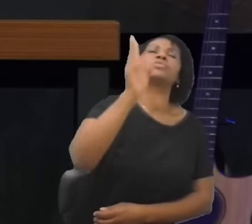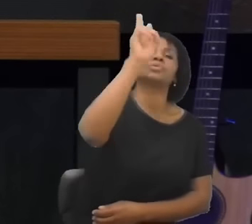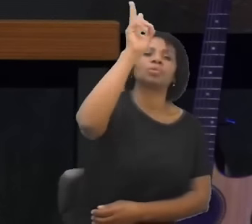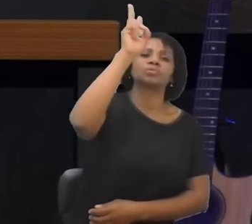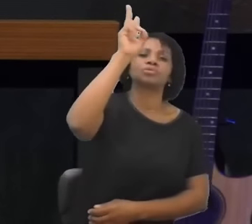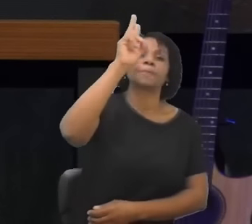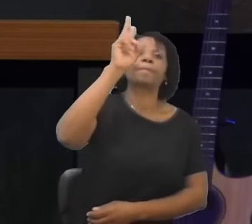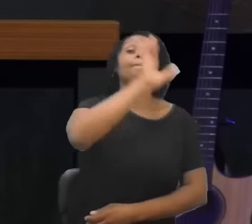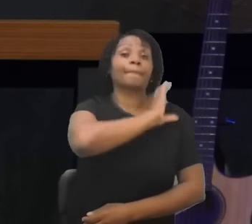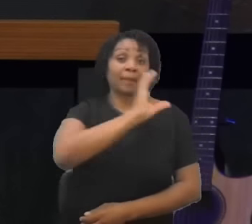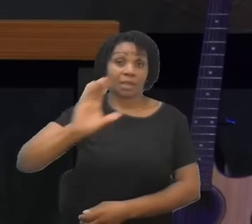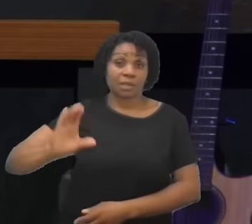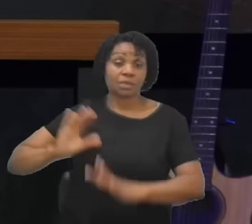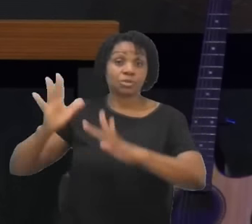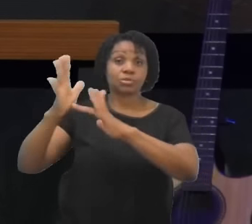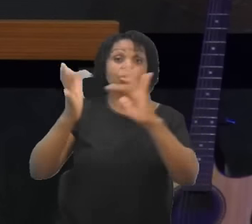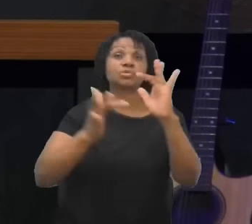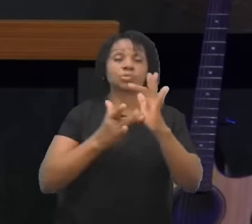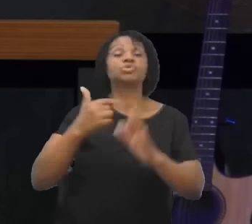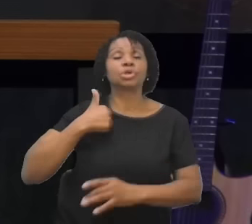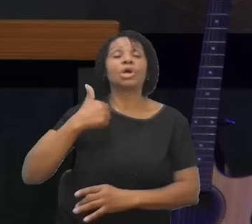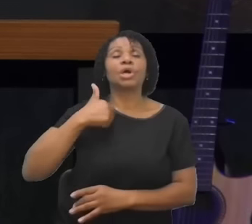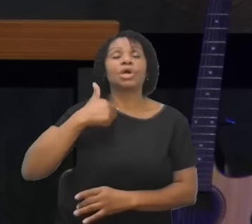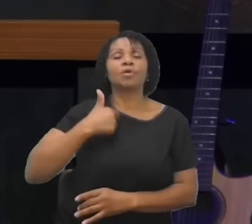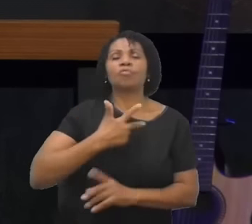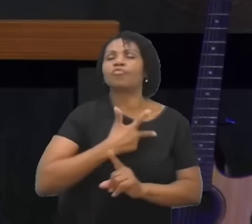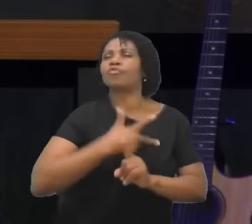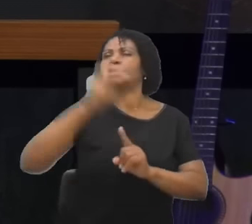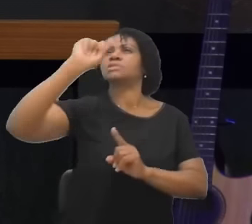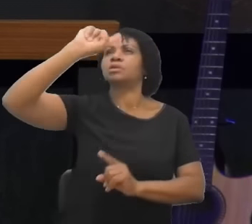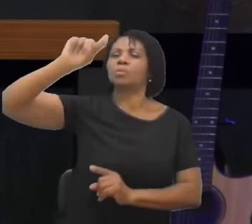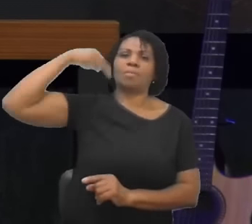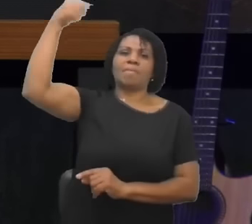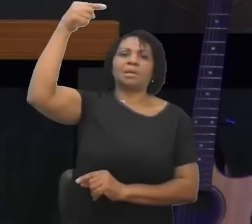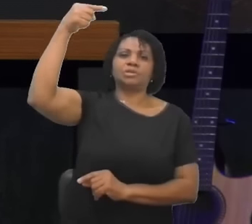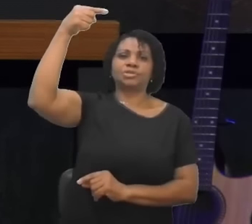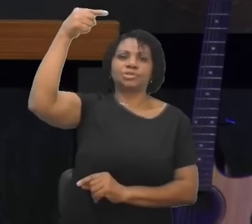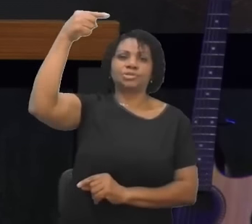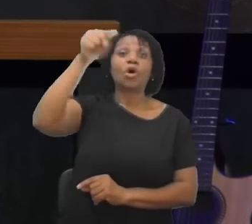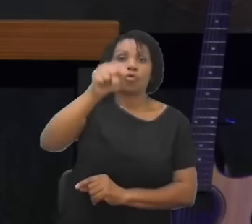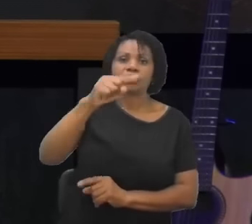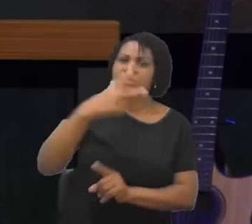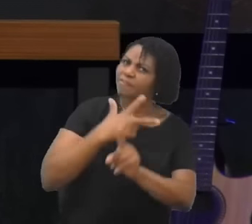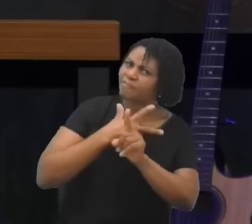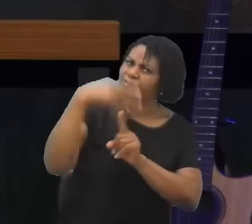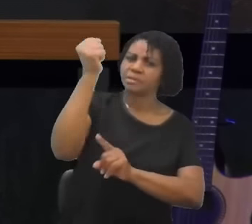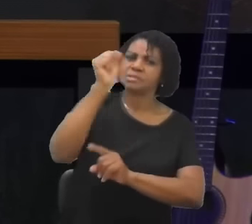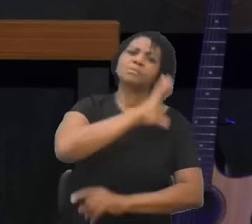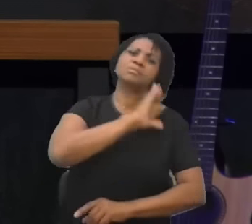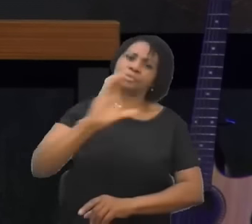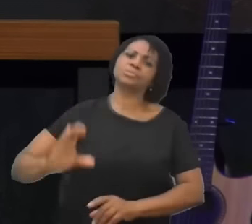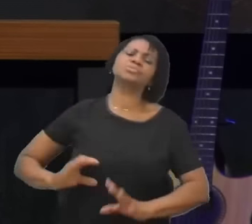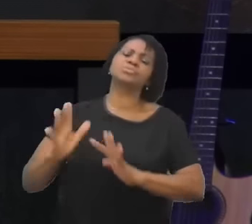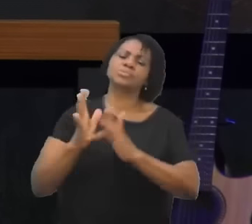comigo, em Cristo Jesus... Eu sou mais do que vencedor. Você triunfa em Cristo Jesus. Então, na